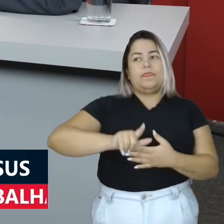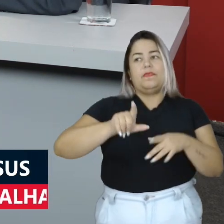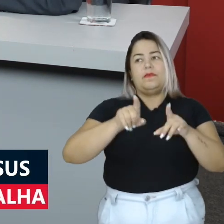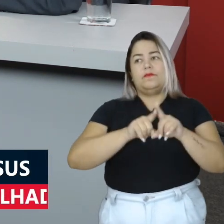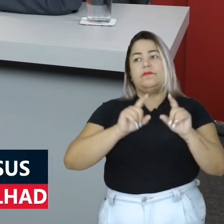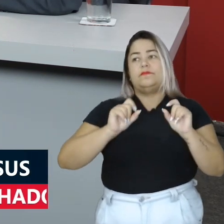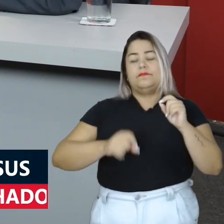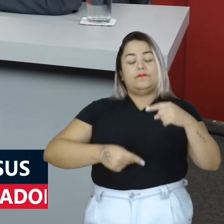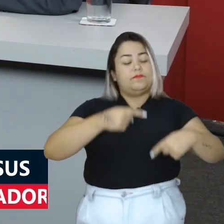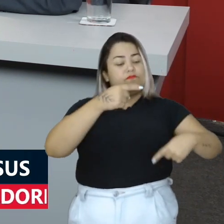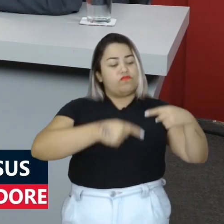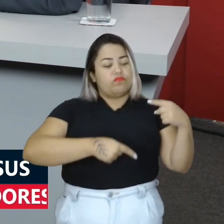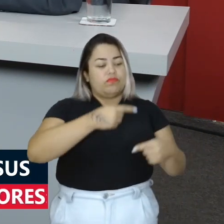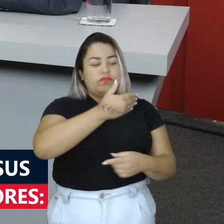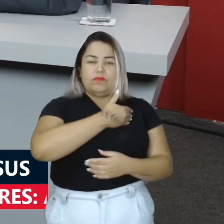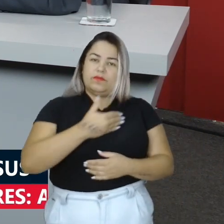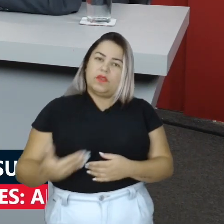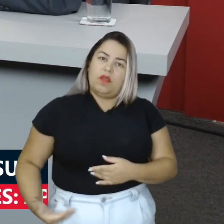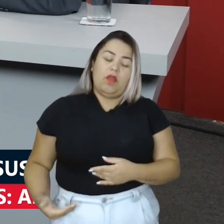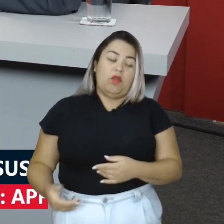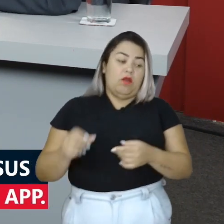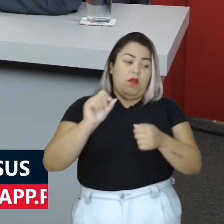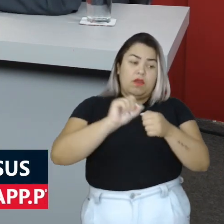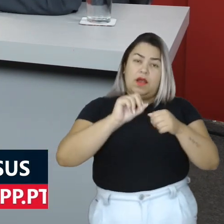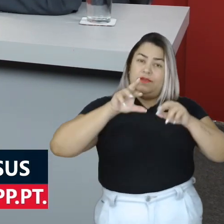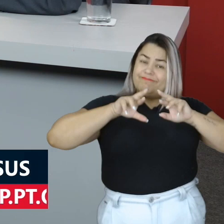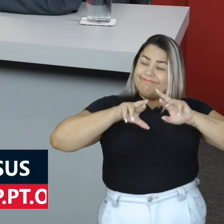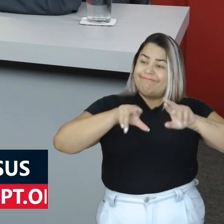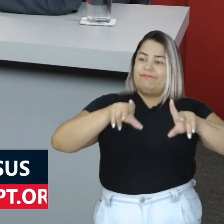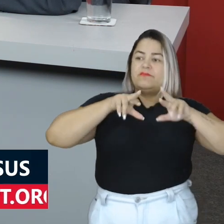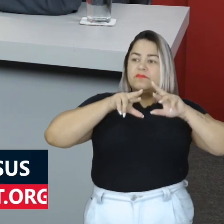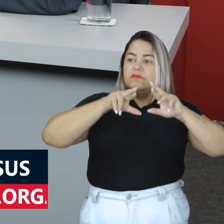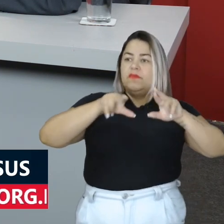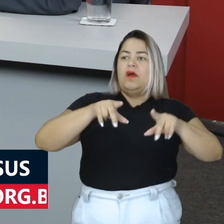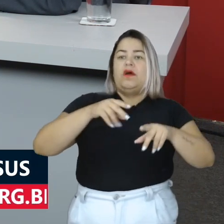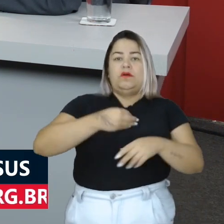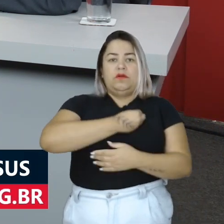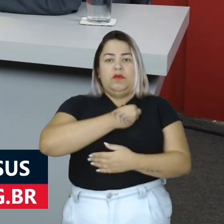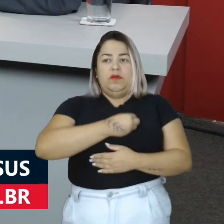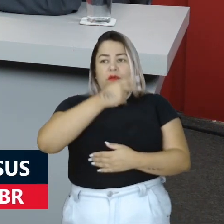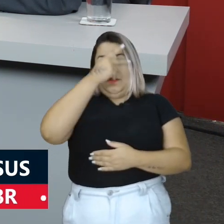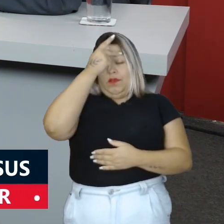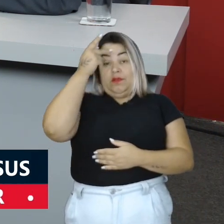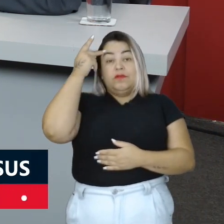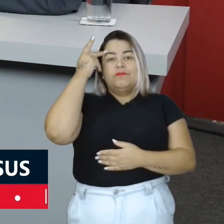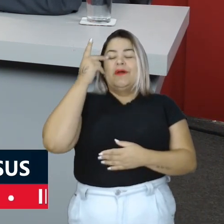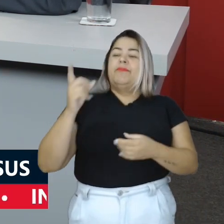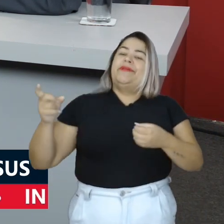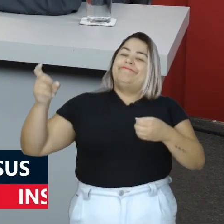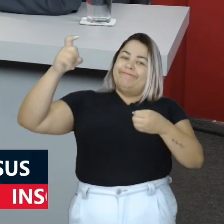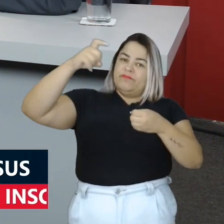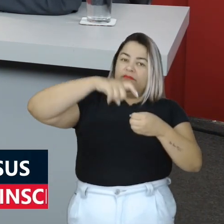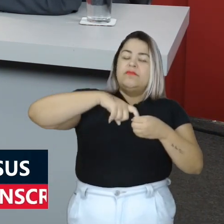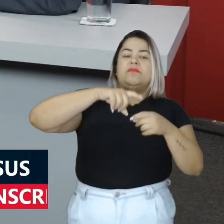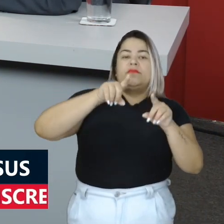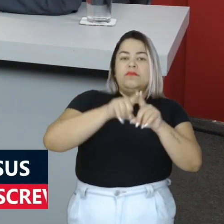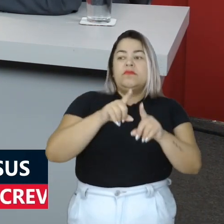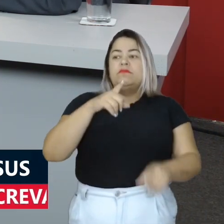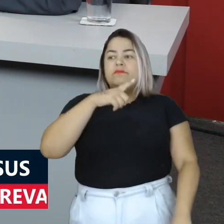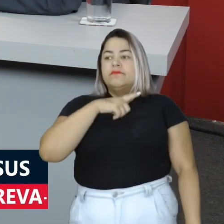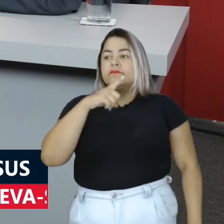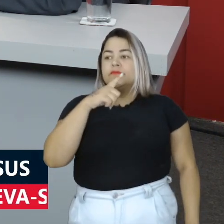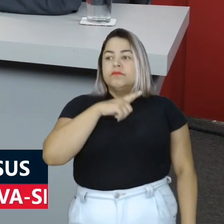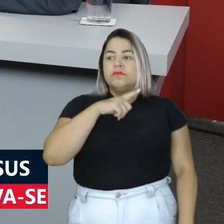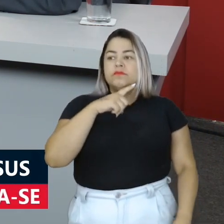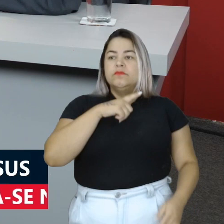de que as políticas públicas façam a diferença na vida das pessoas. Então, voltou a ter, não